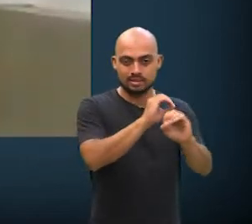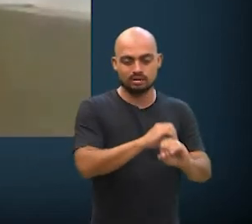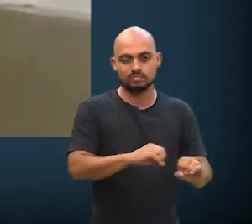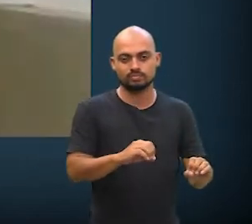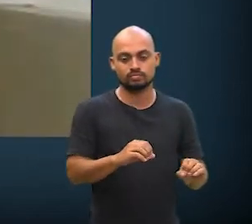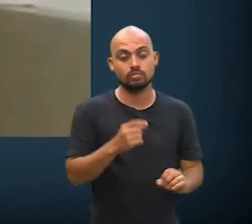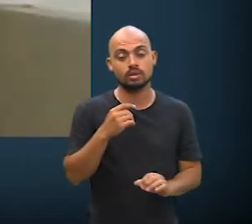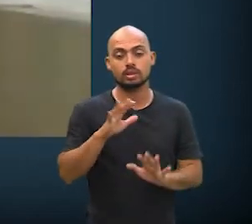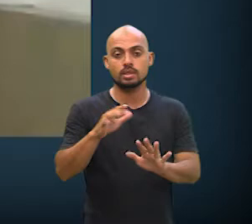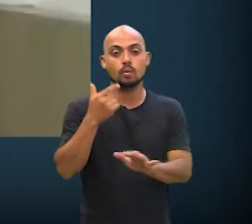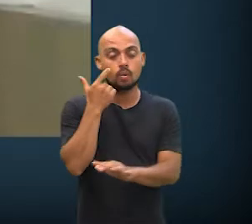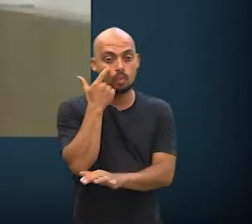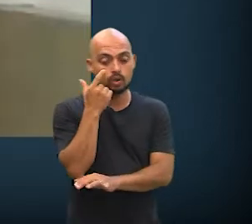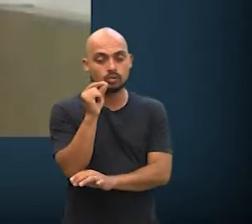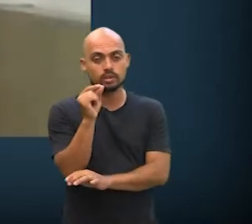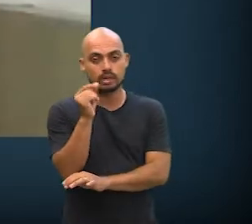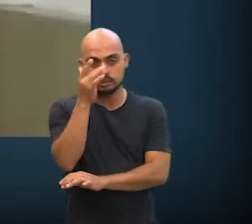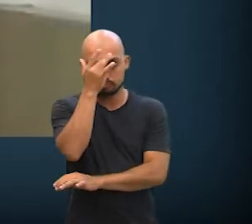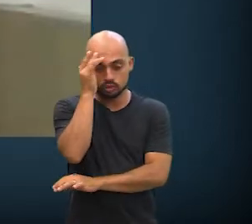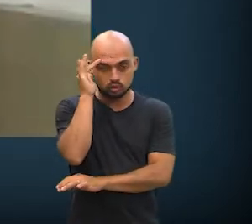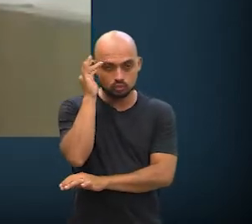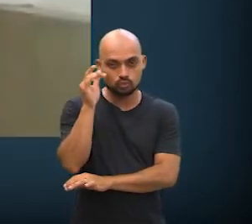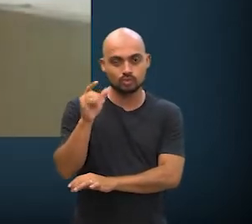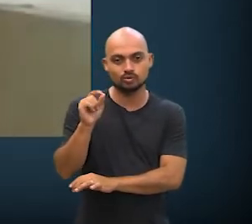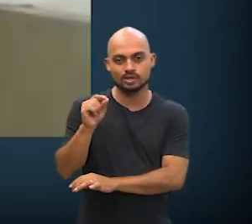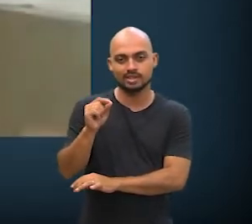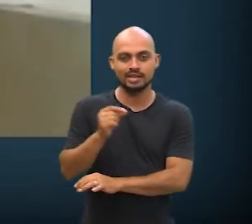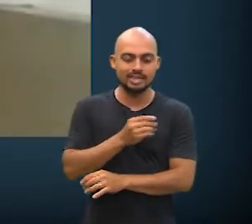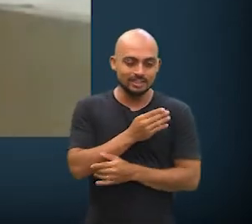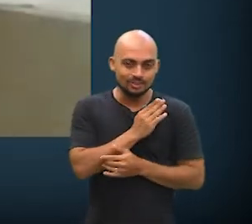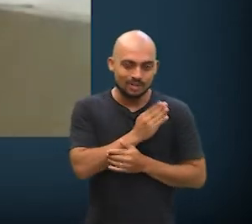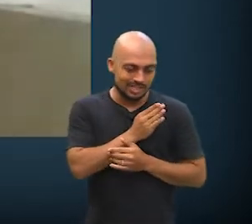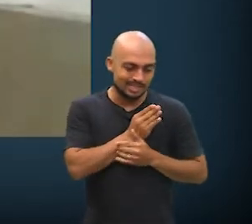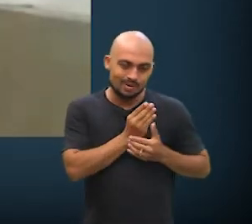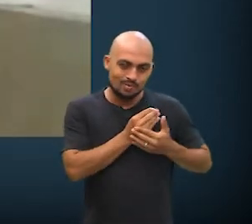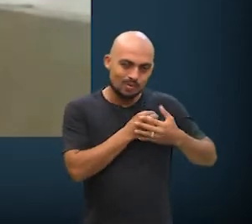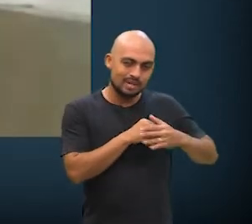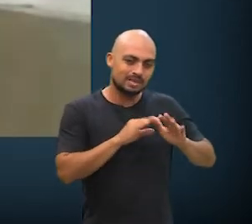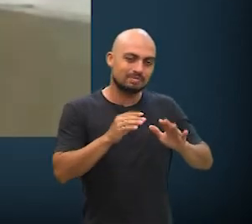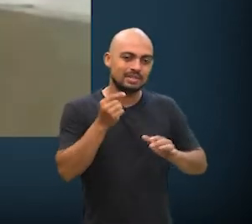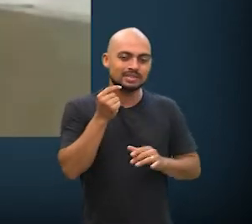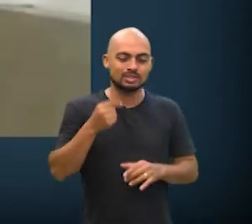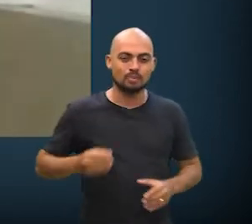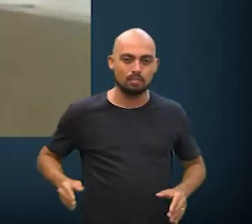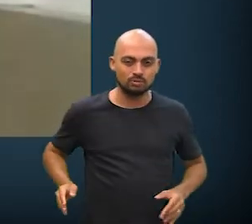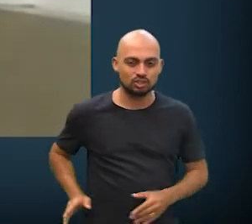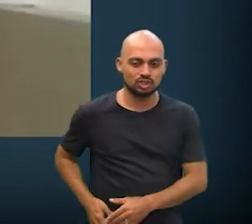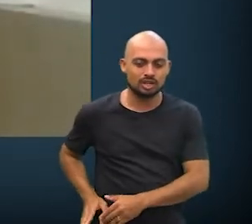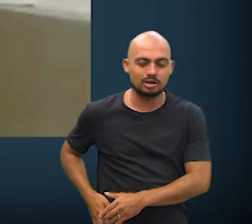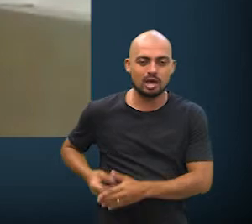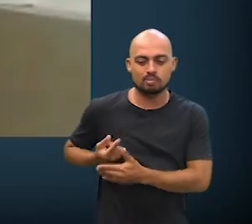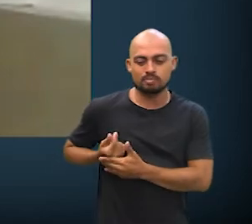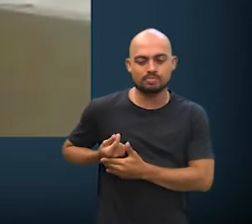o contrário. Todo mundo, né, sai com o coração e esquece de levar o bolso para o negócio. Sim. Então,